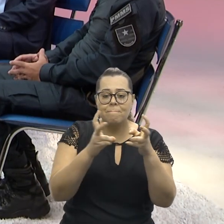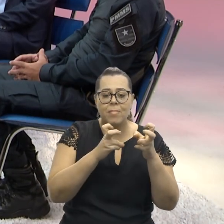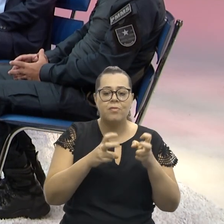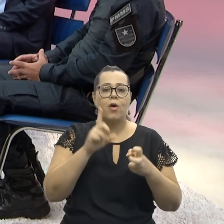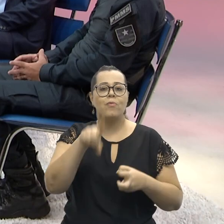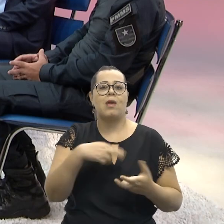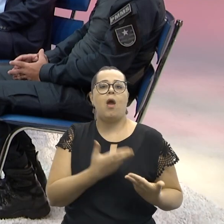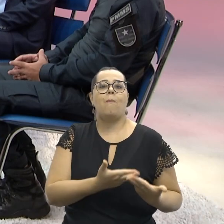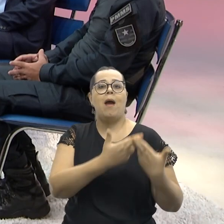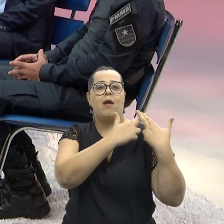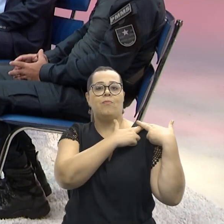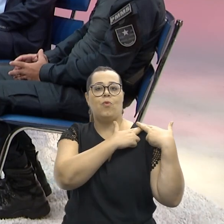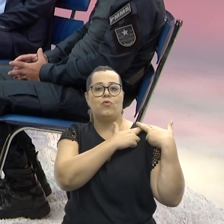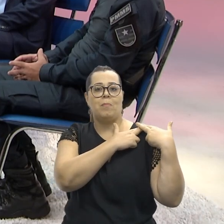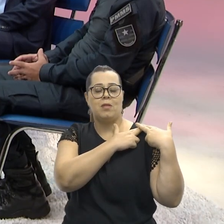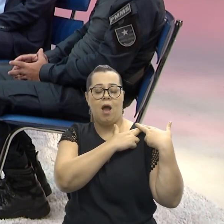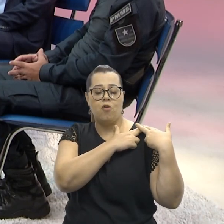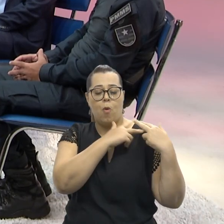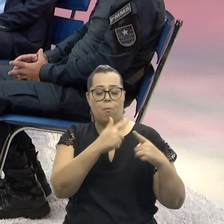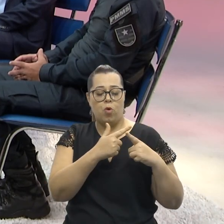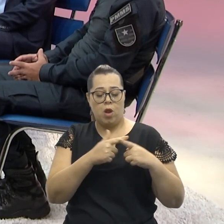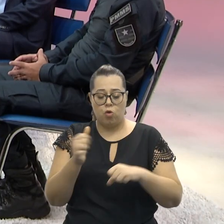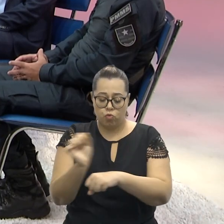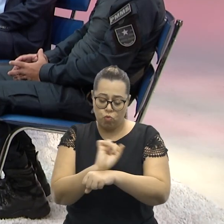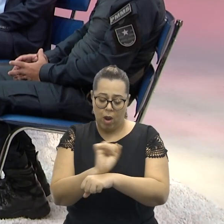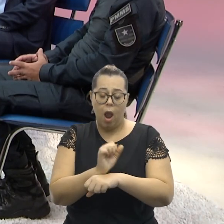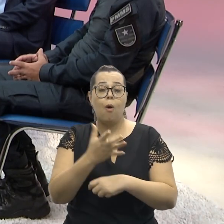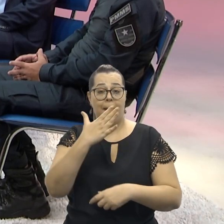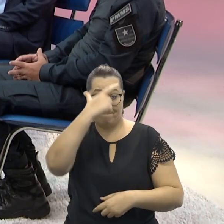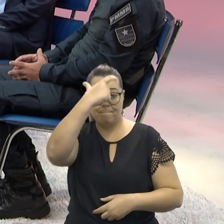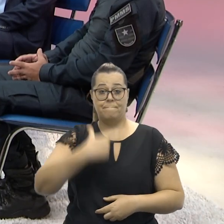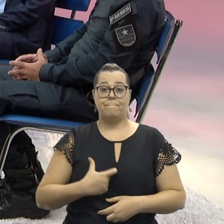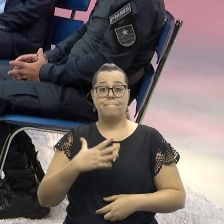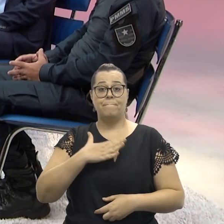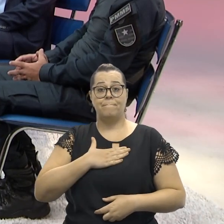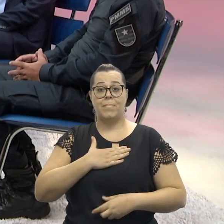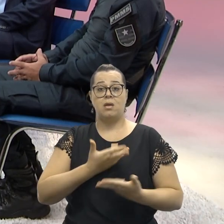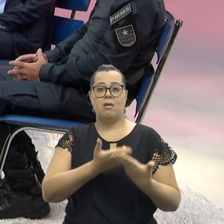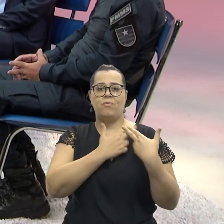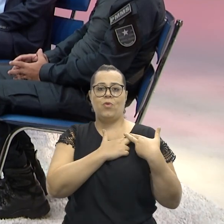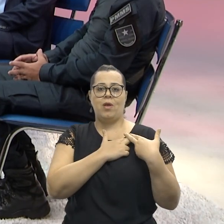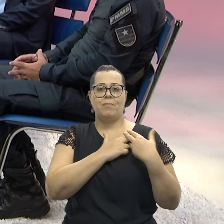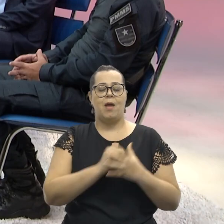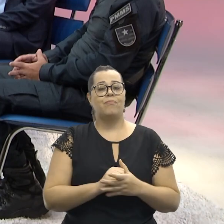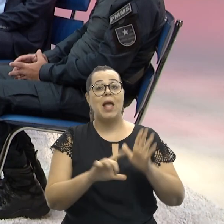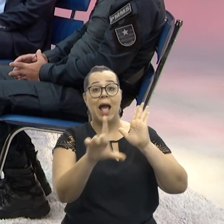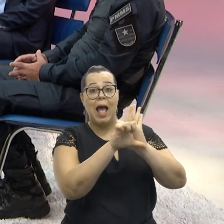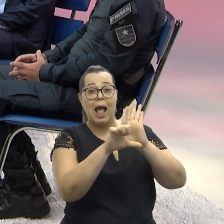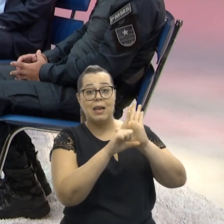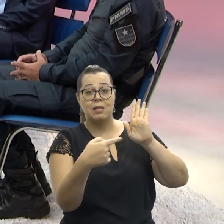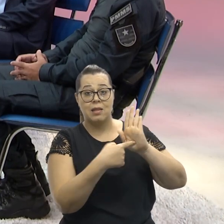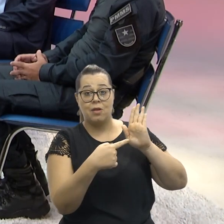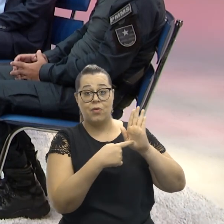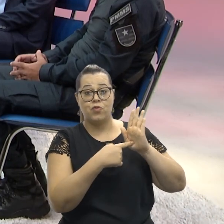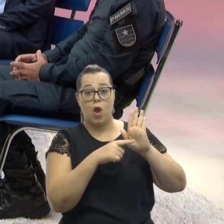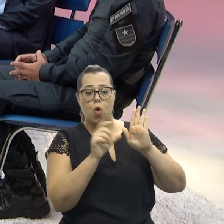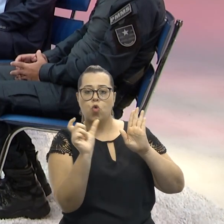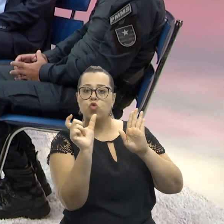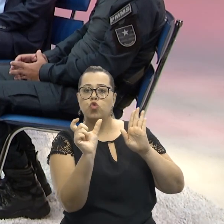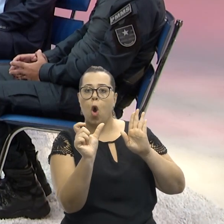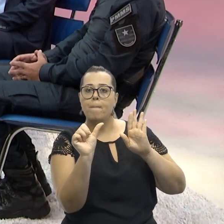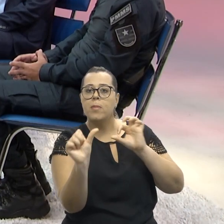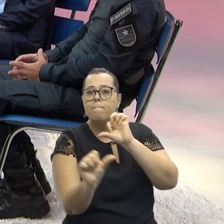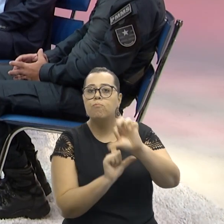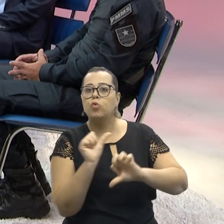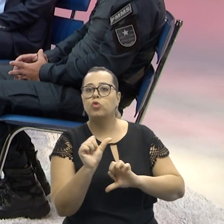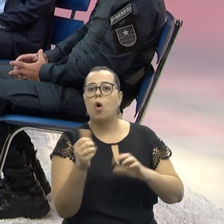percepção que a responsabilidade à frente ali daquela condução é nossa, né, Coronel? Isso. Para a legislação, o nome inclusive até mudou, né? Nós